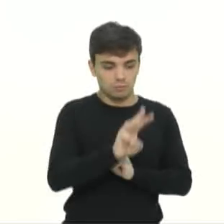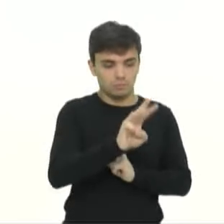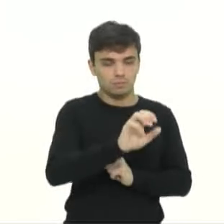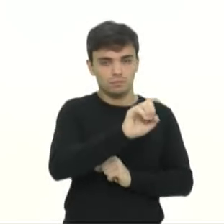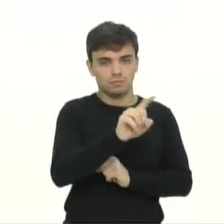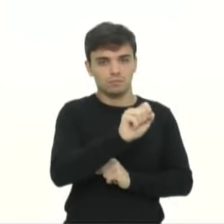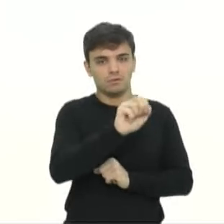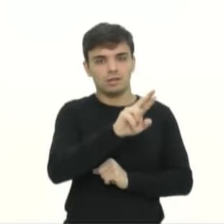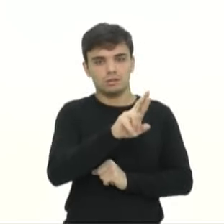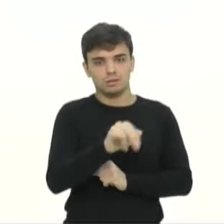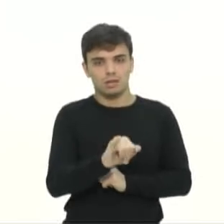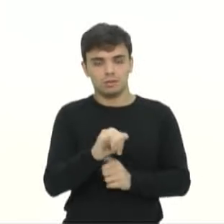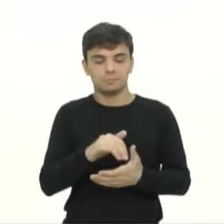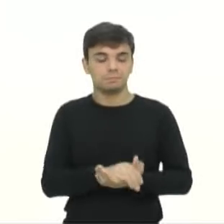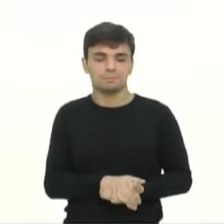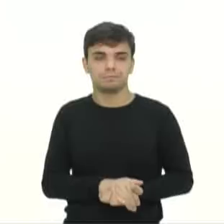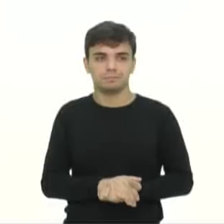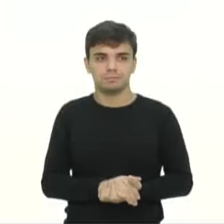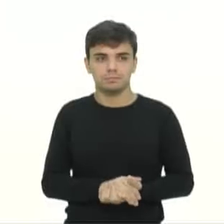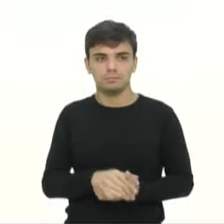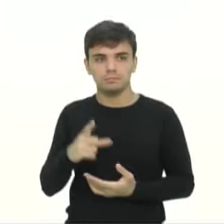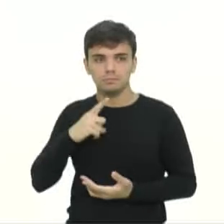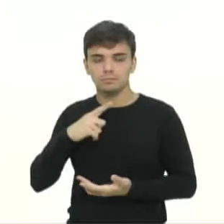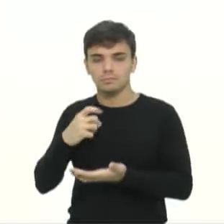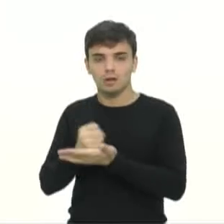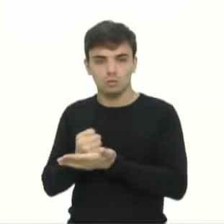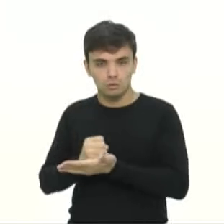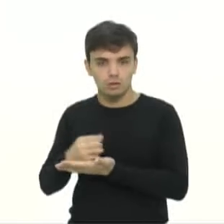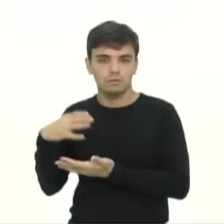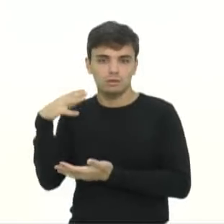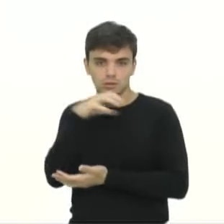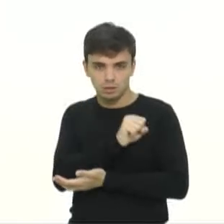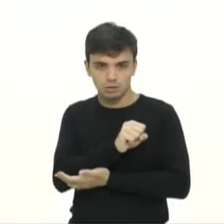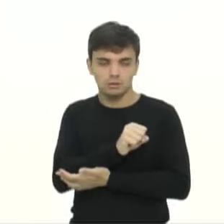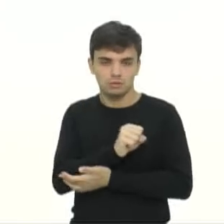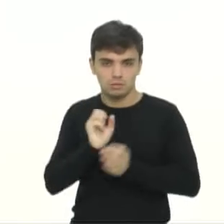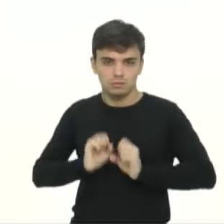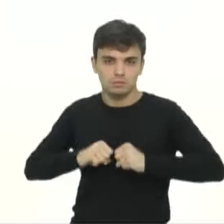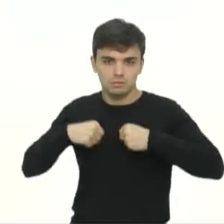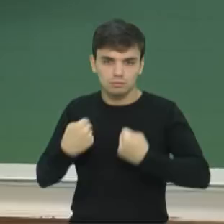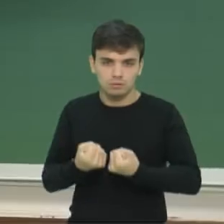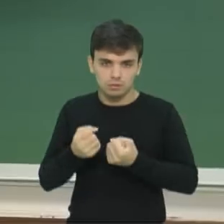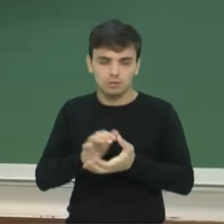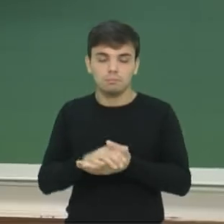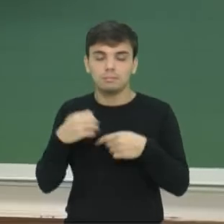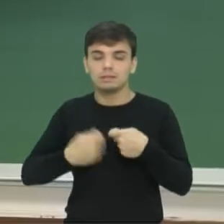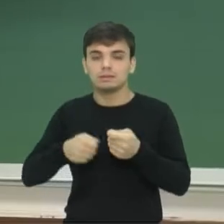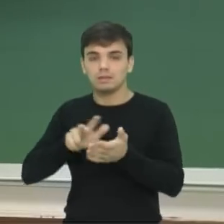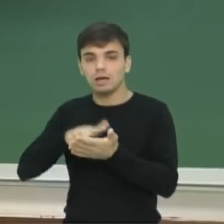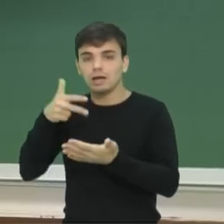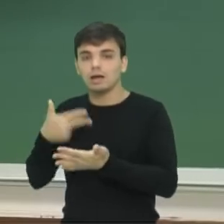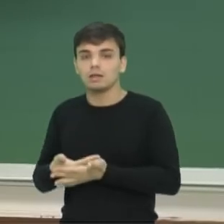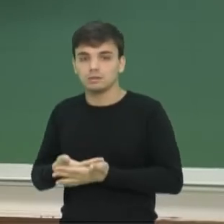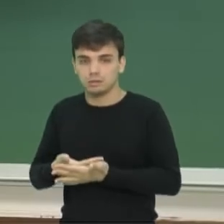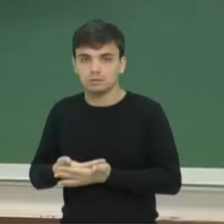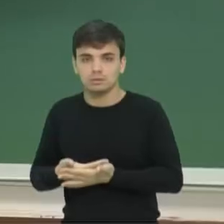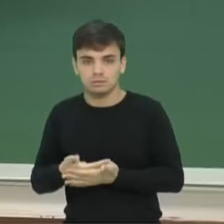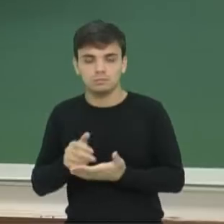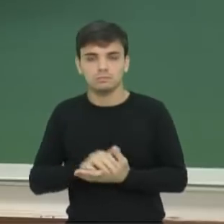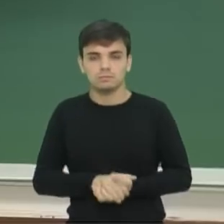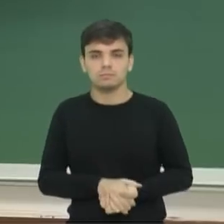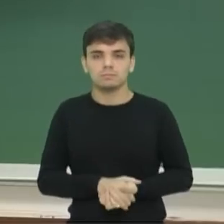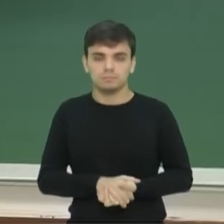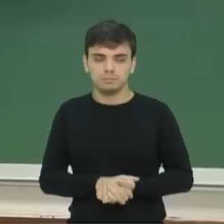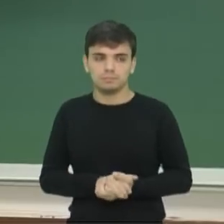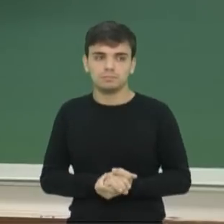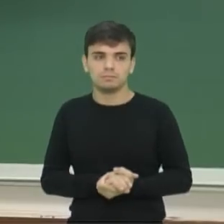o ippon do vazare. Então temos controle, velocidade e força, novamente, né? E o adversário precisa cair de costas no chão, tocar as costas inteiras